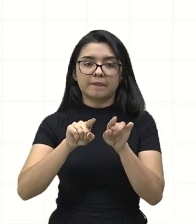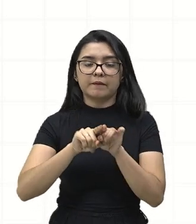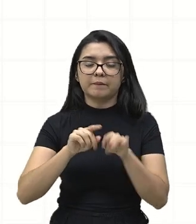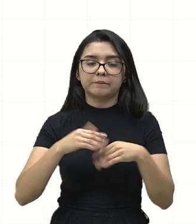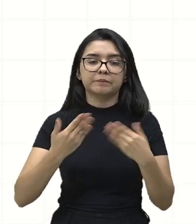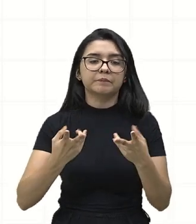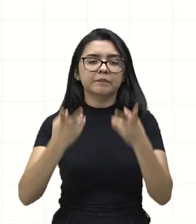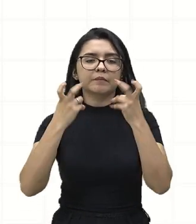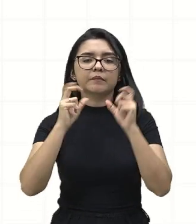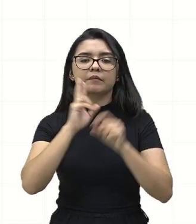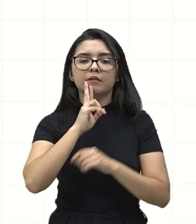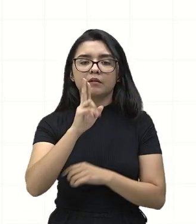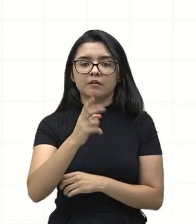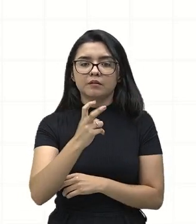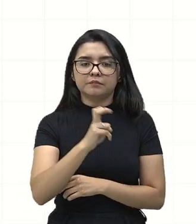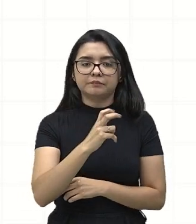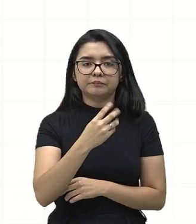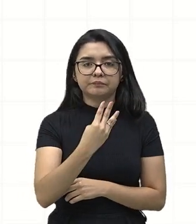10. Olha aí o resultado,